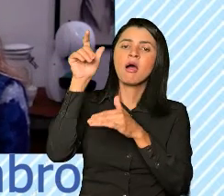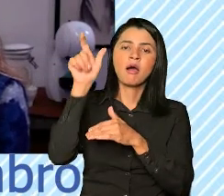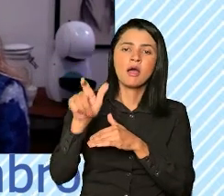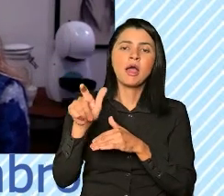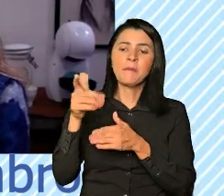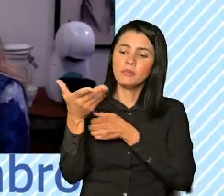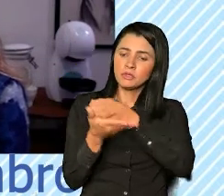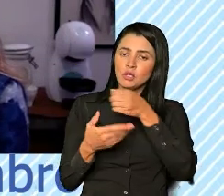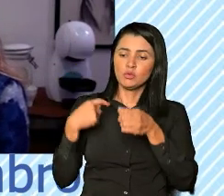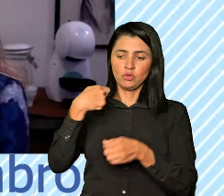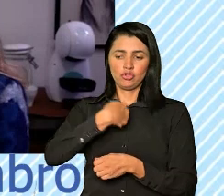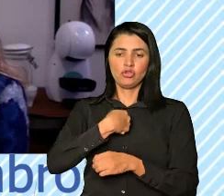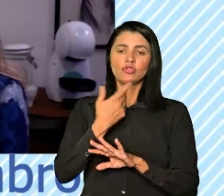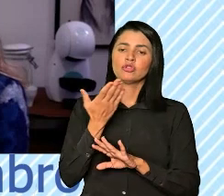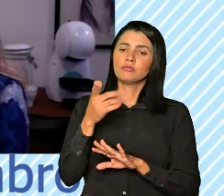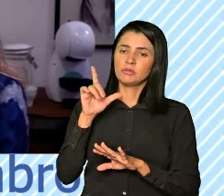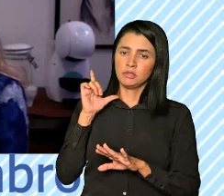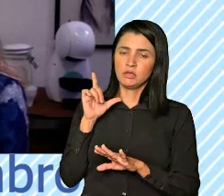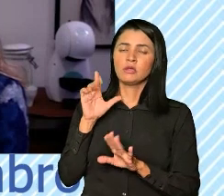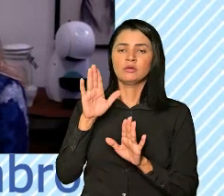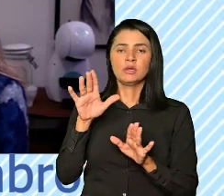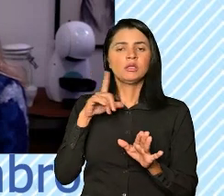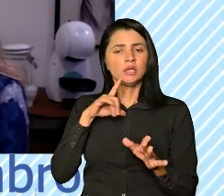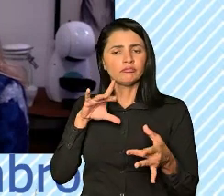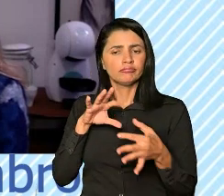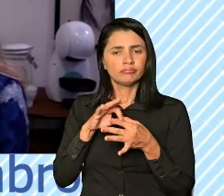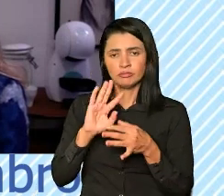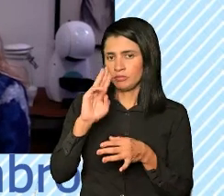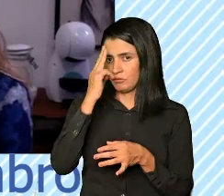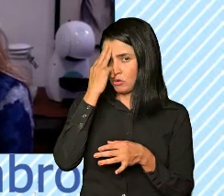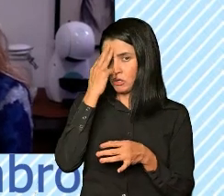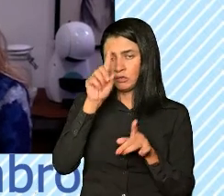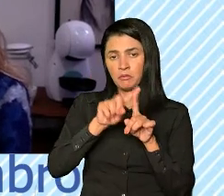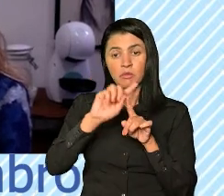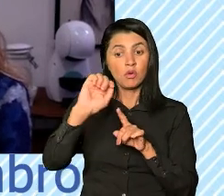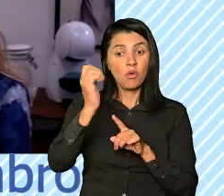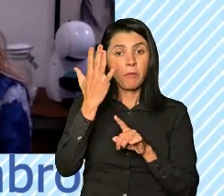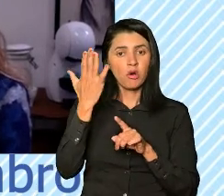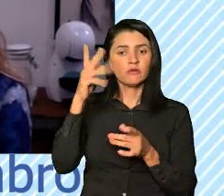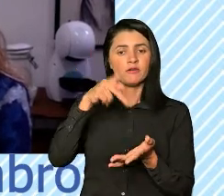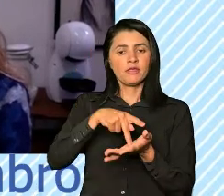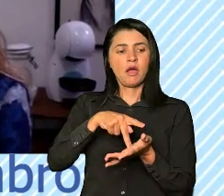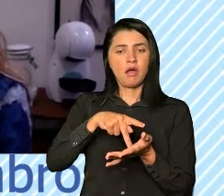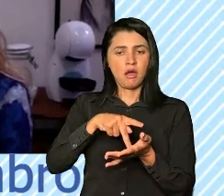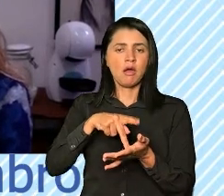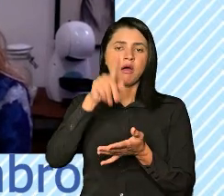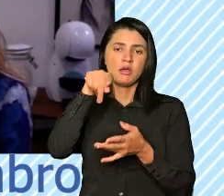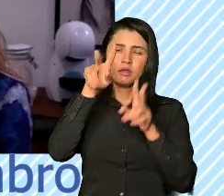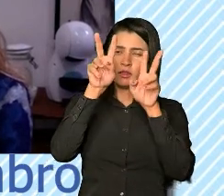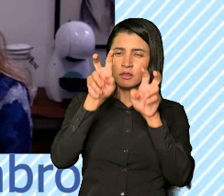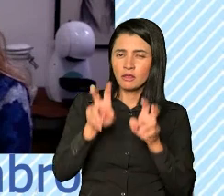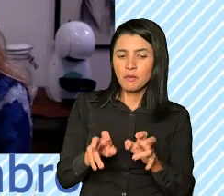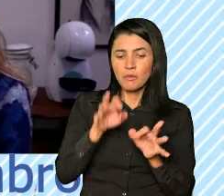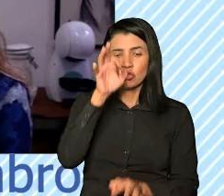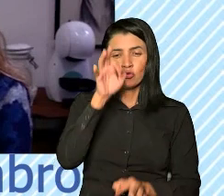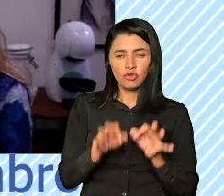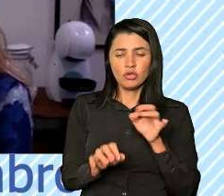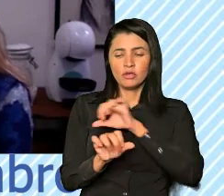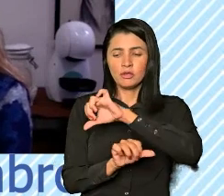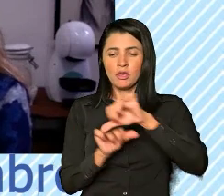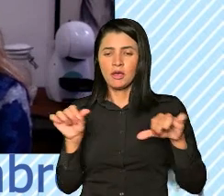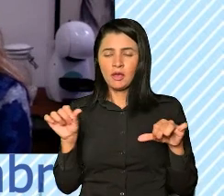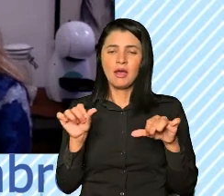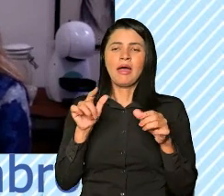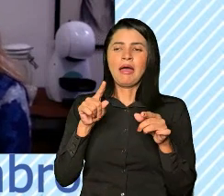fomos. Nós temos uma evidente ligação da memória com a revelação da verdade, e aí cito temas como justiça de transição,